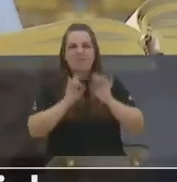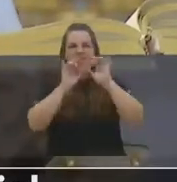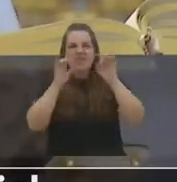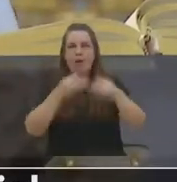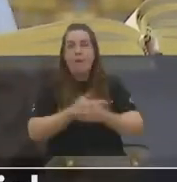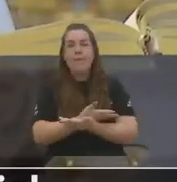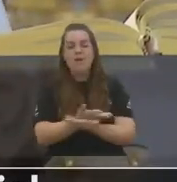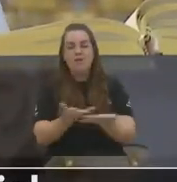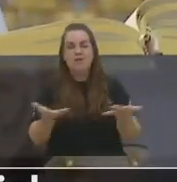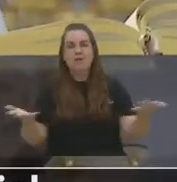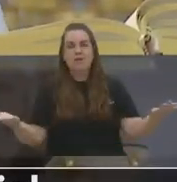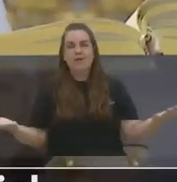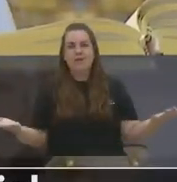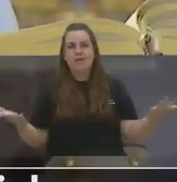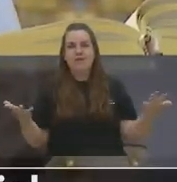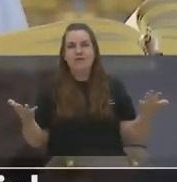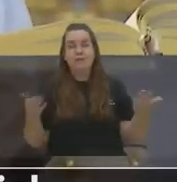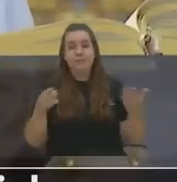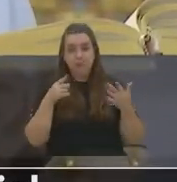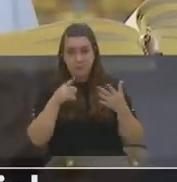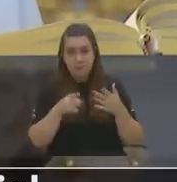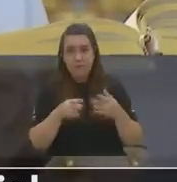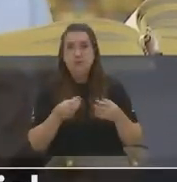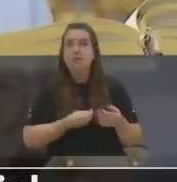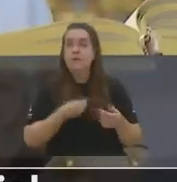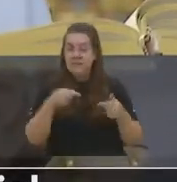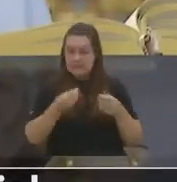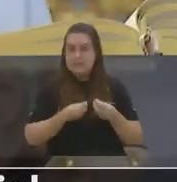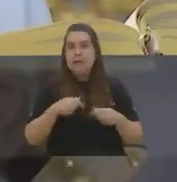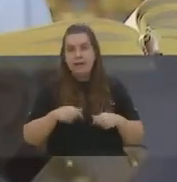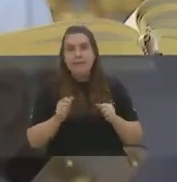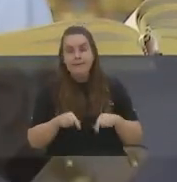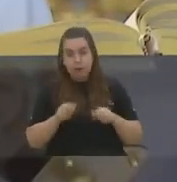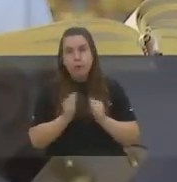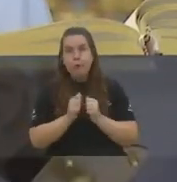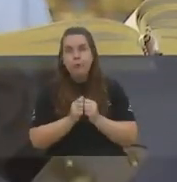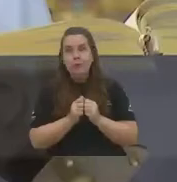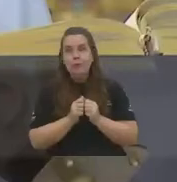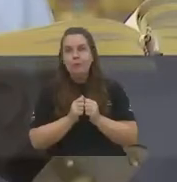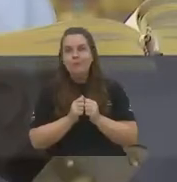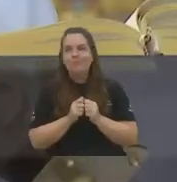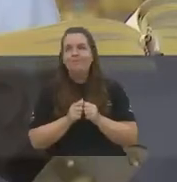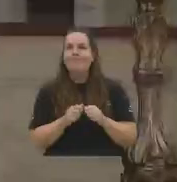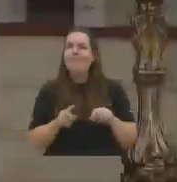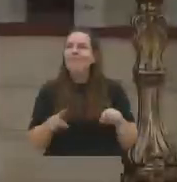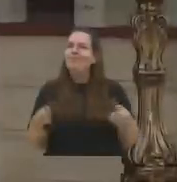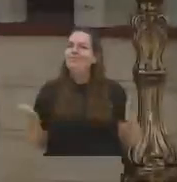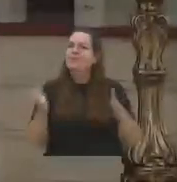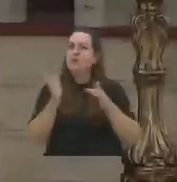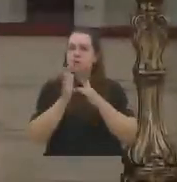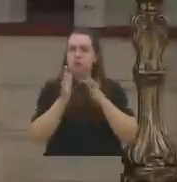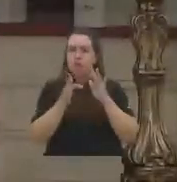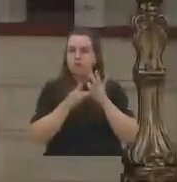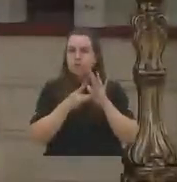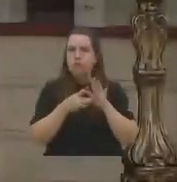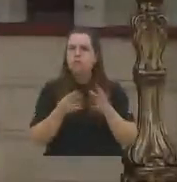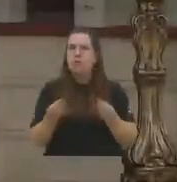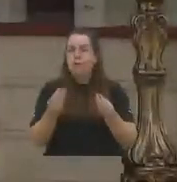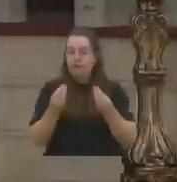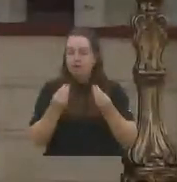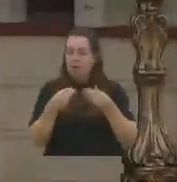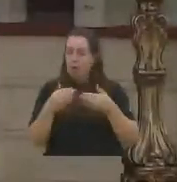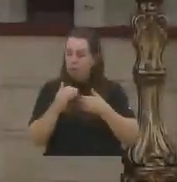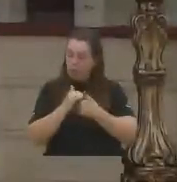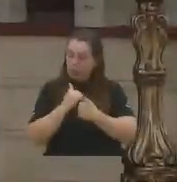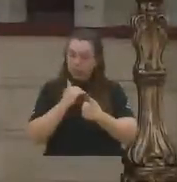um banquetão, você tem que estar aqui. Agora, Jesus vai nos dando